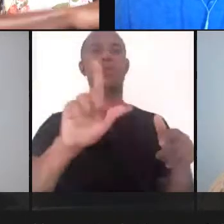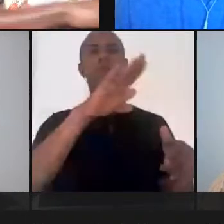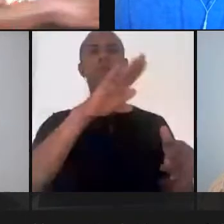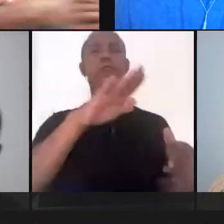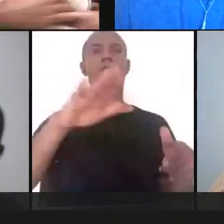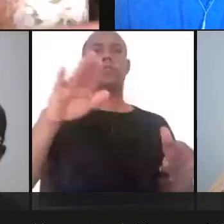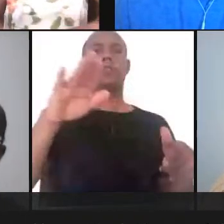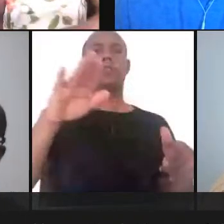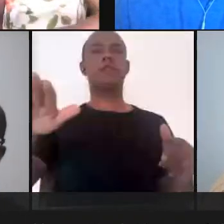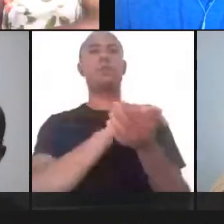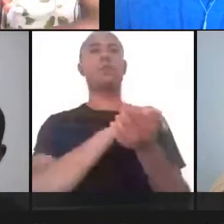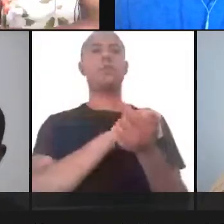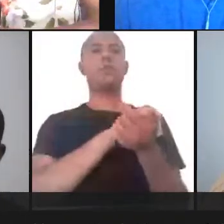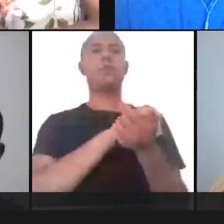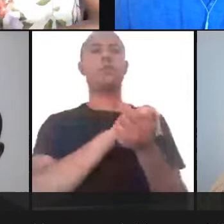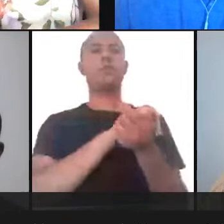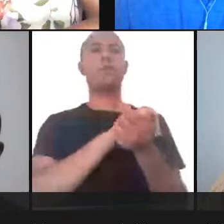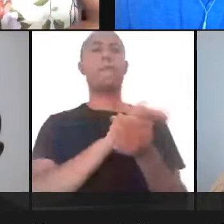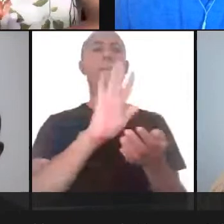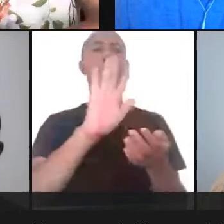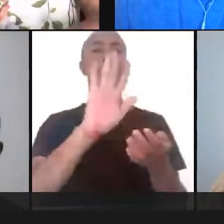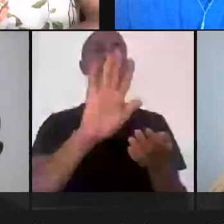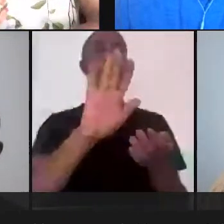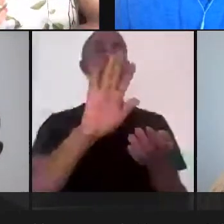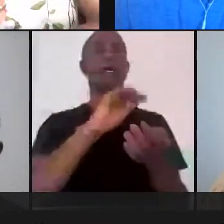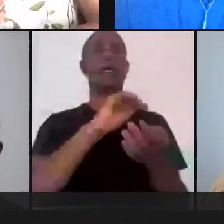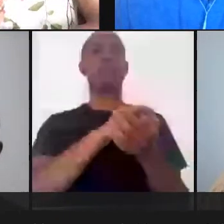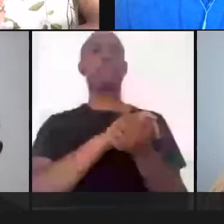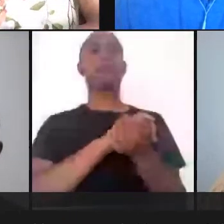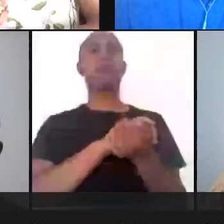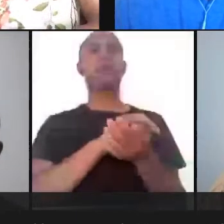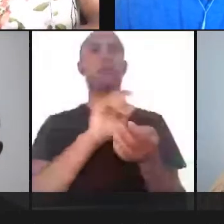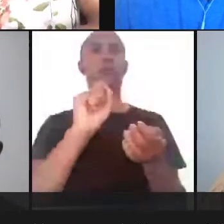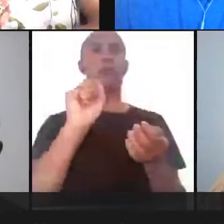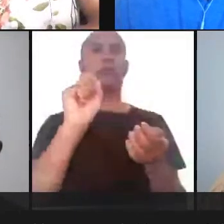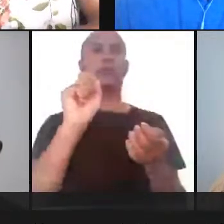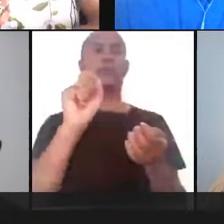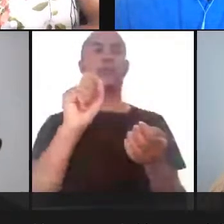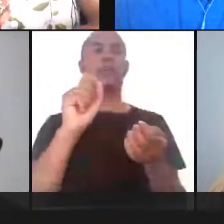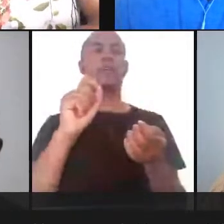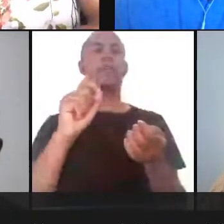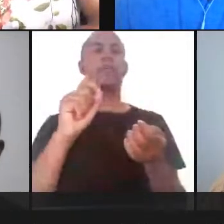aquilo que é a minha faculdade, que é para aquilo que é o curso onde eu trabalho, eu devo dizer que, pronto,